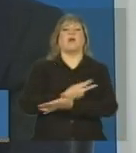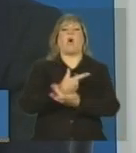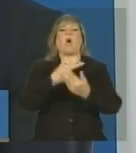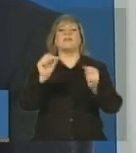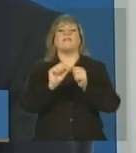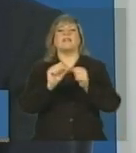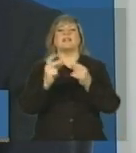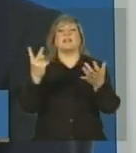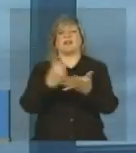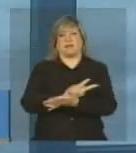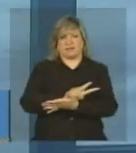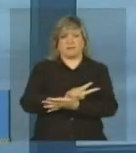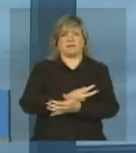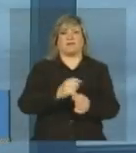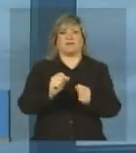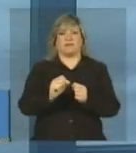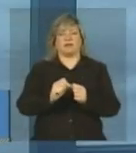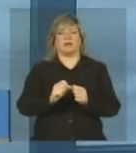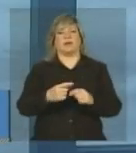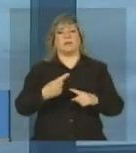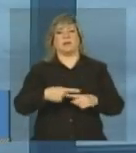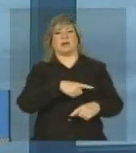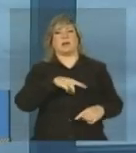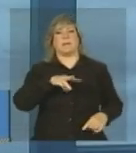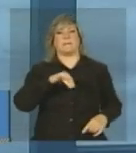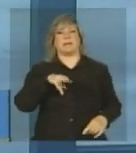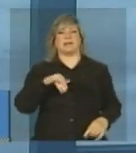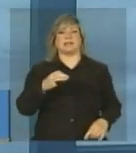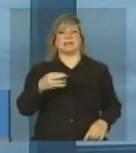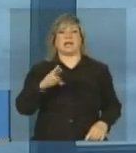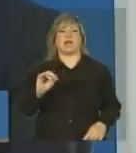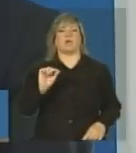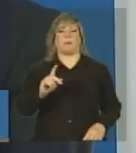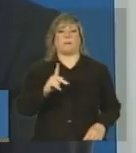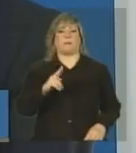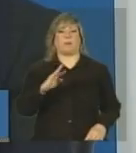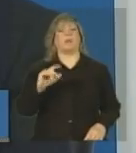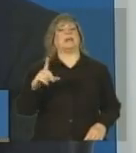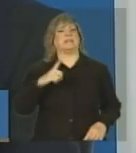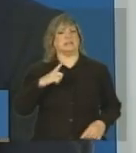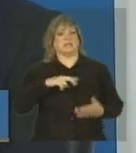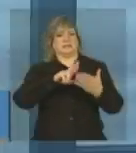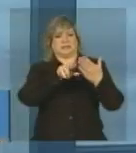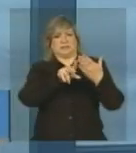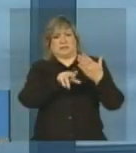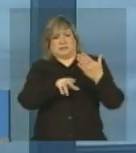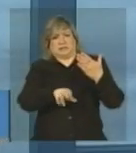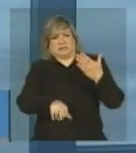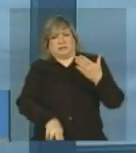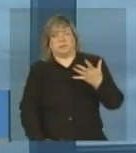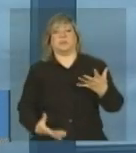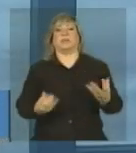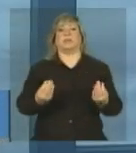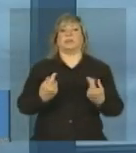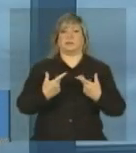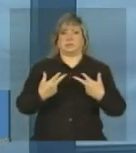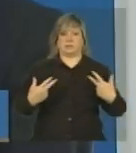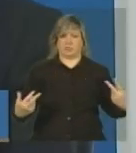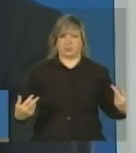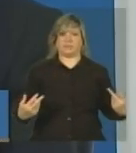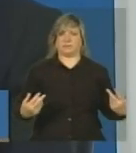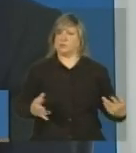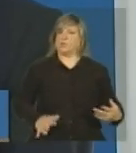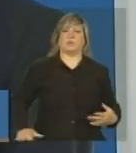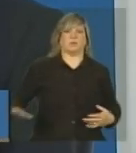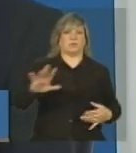sendo praticadas, conforme solicitação do Ministério Público. Então, é toda essa gama de entradas, rede, né? É uma rede. A gente, na verdade,